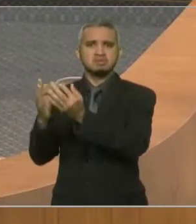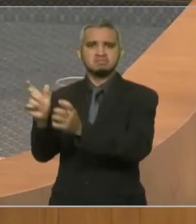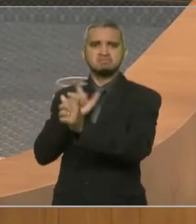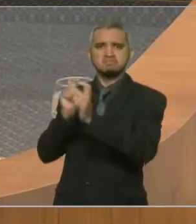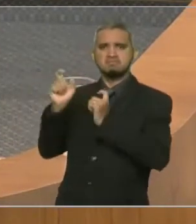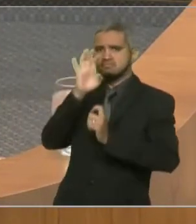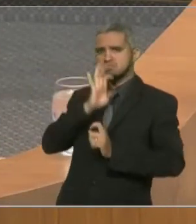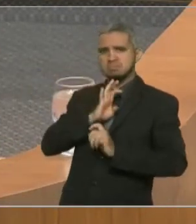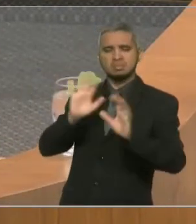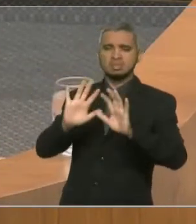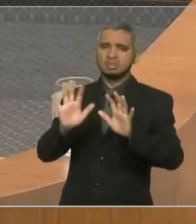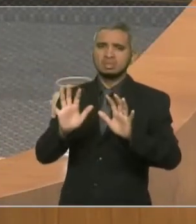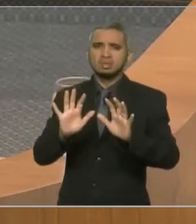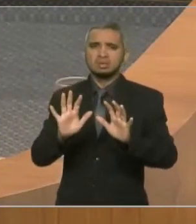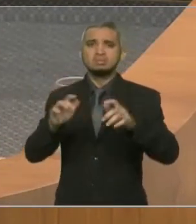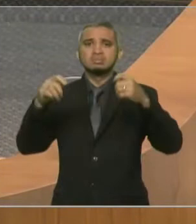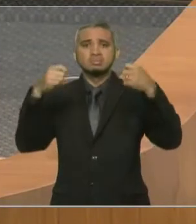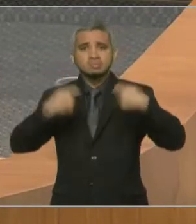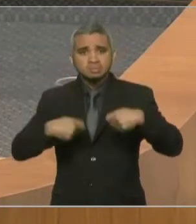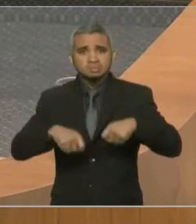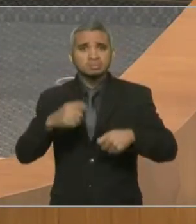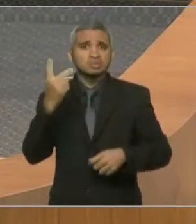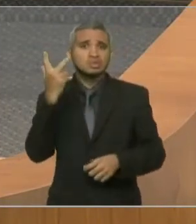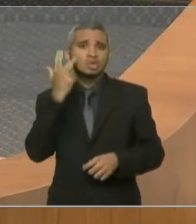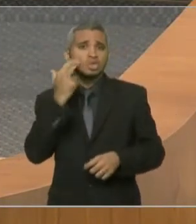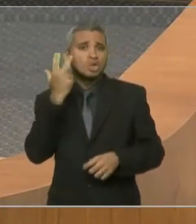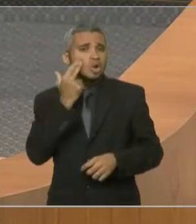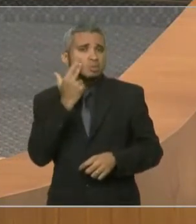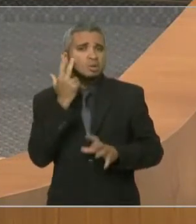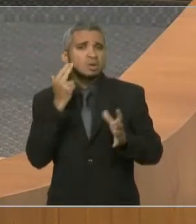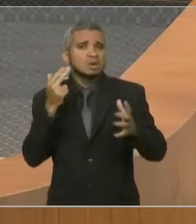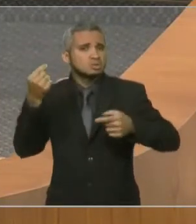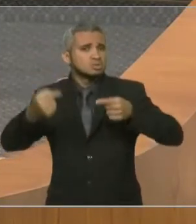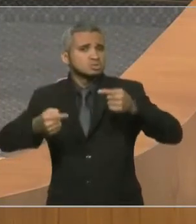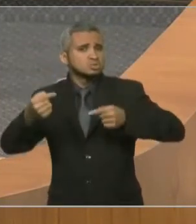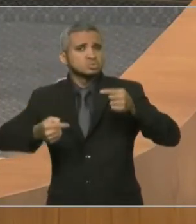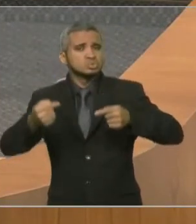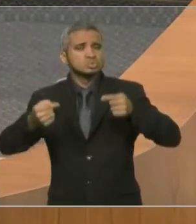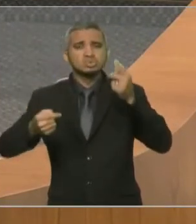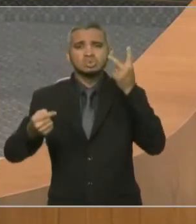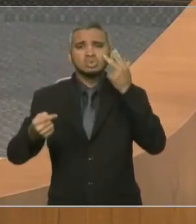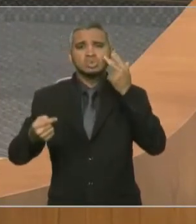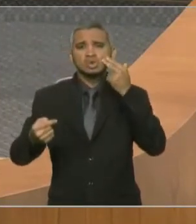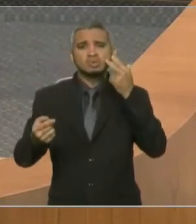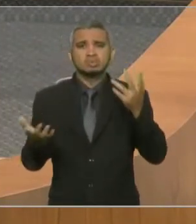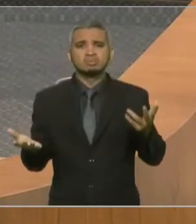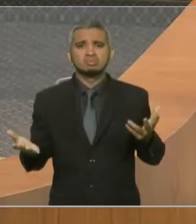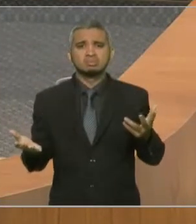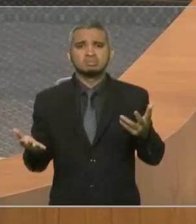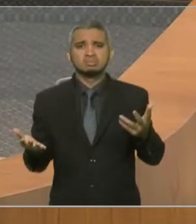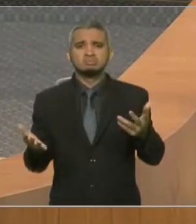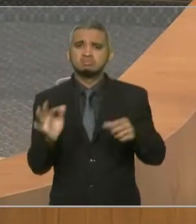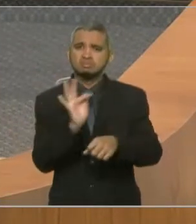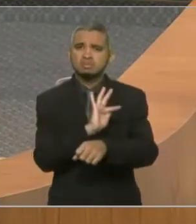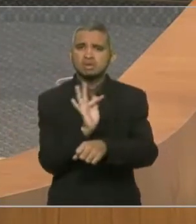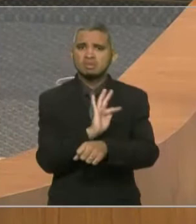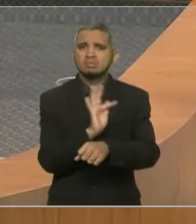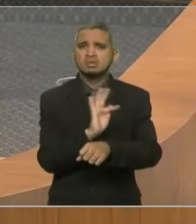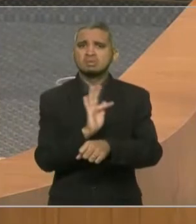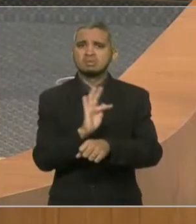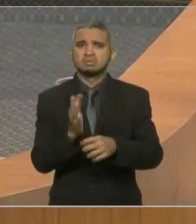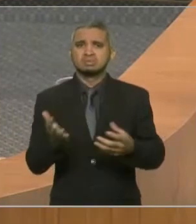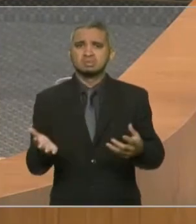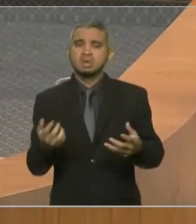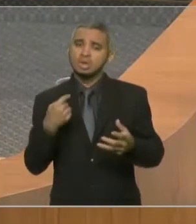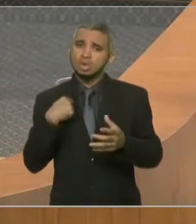O debate, e o que eu fiz ali, que foi uma pergunta muito objetiva, mas sem resposta, foi se o deputado conhecia a lei estadual